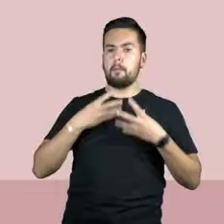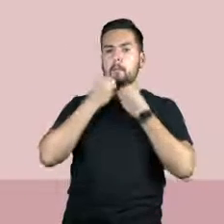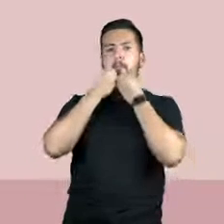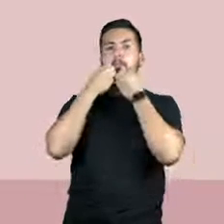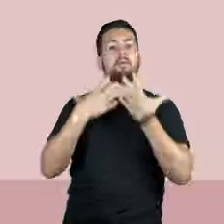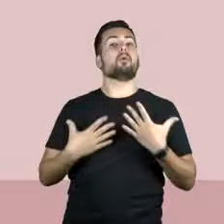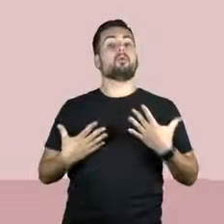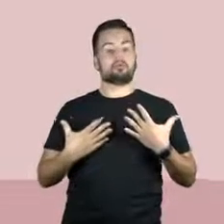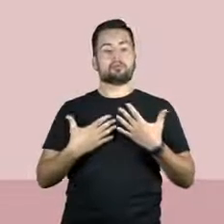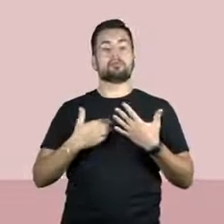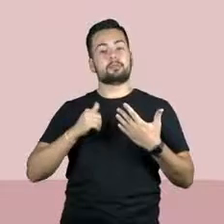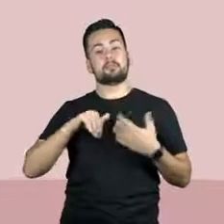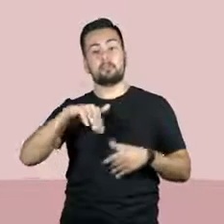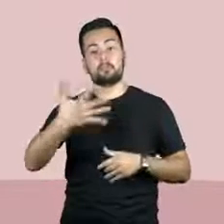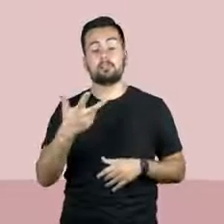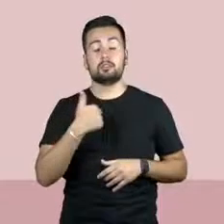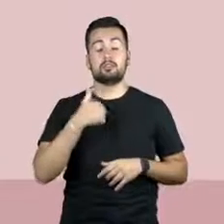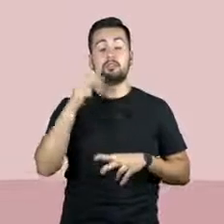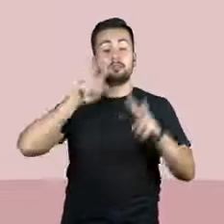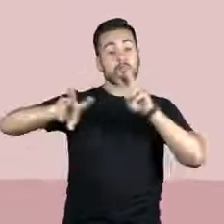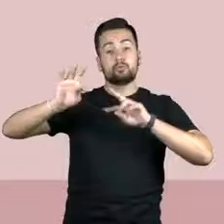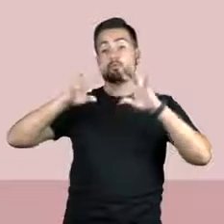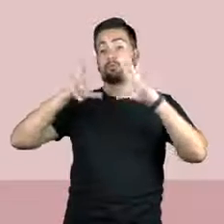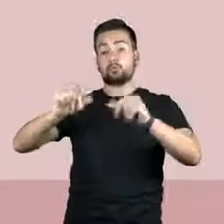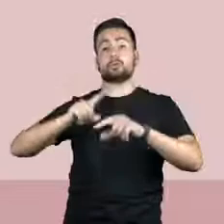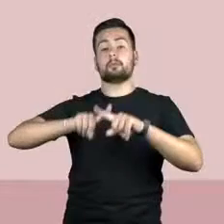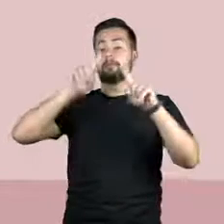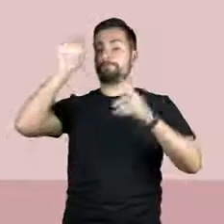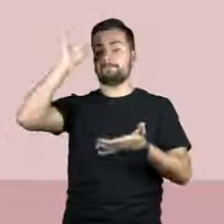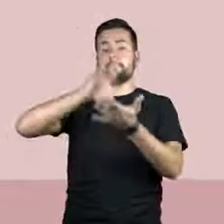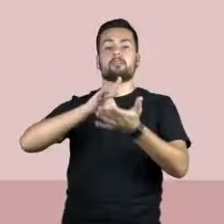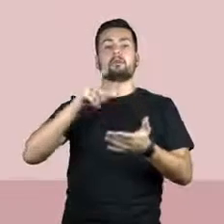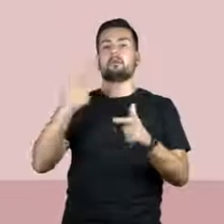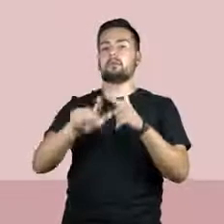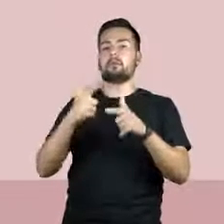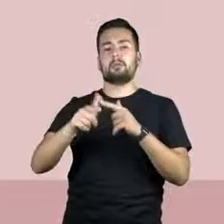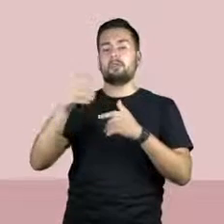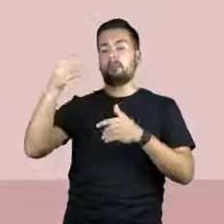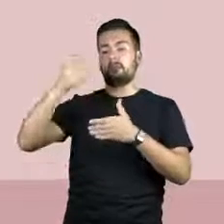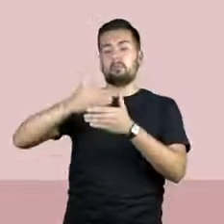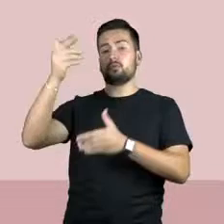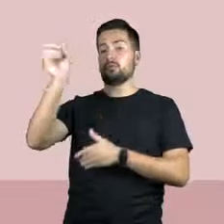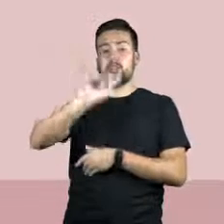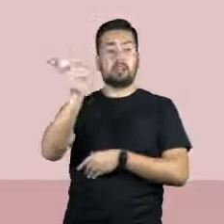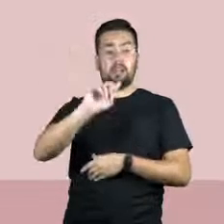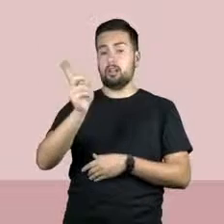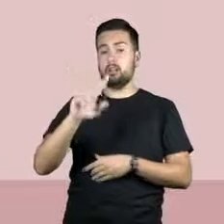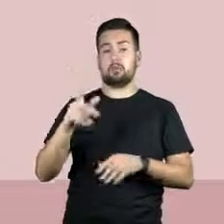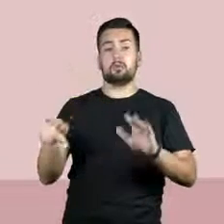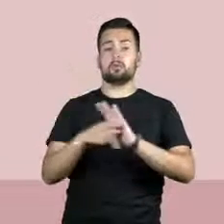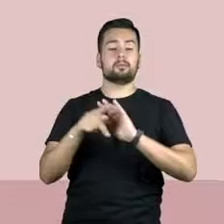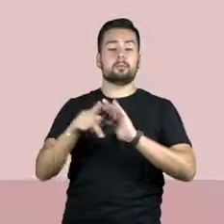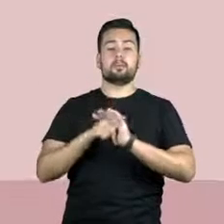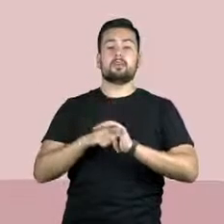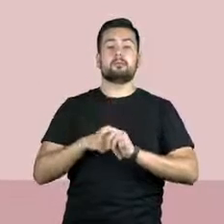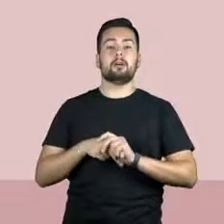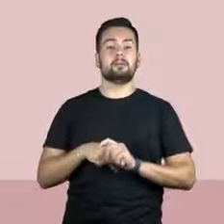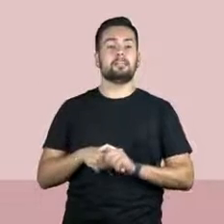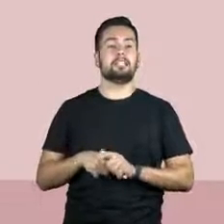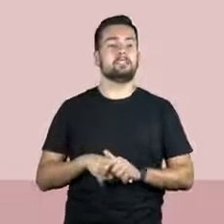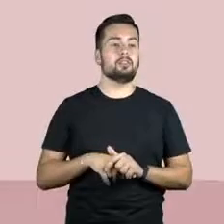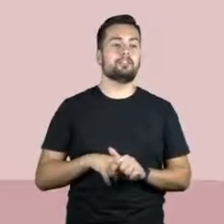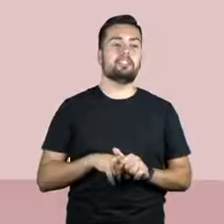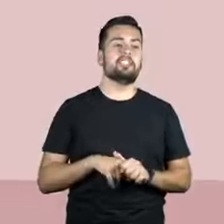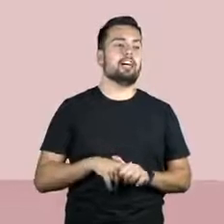aqui bacana, então eu verifiquei tudo, né? Só que, na verdade, o problema não está no muro, o problema pode estar na superfície global, né? Aí